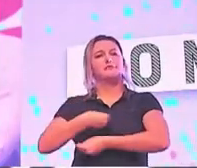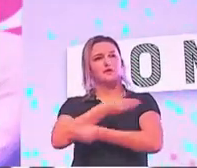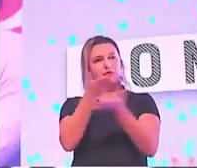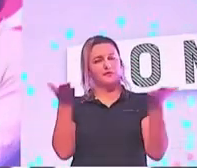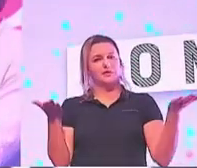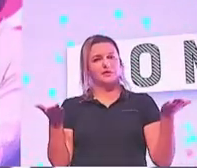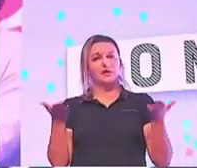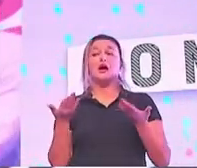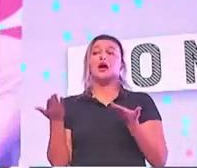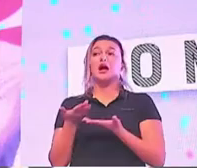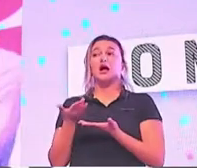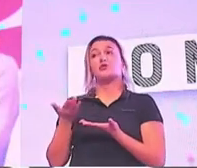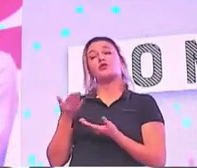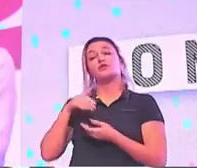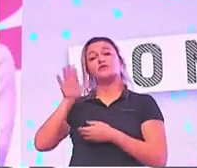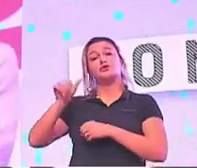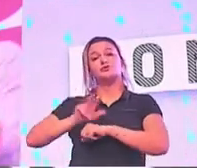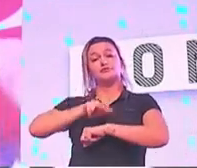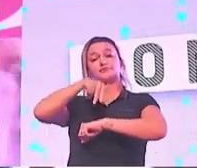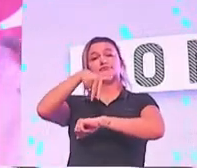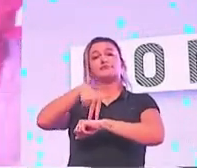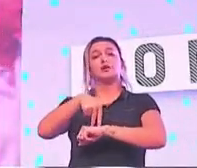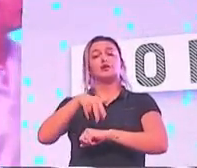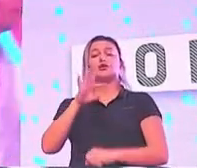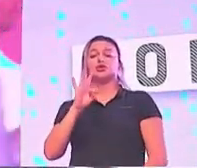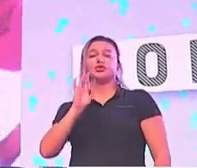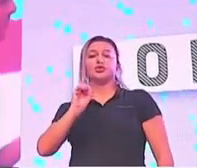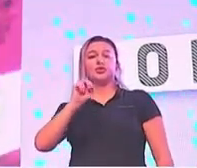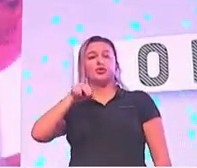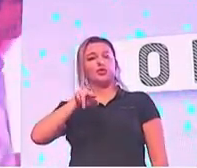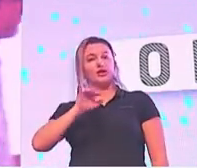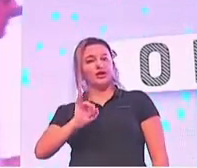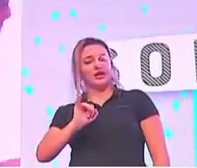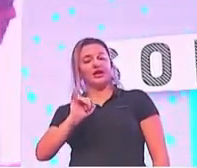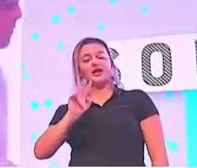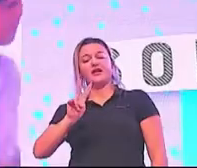ao palco agora, Tony Ventura!